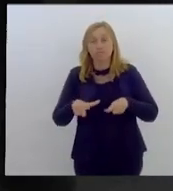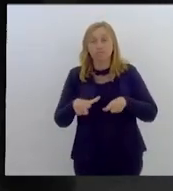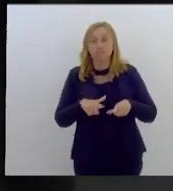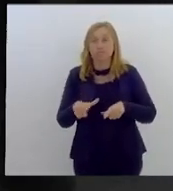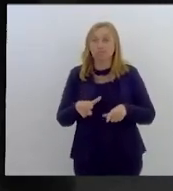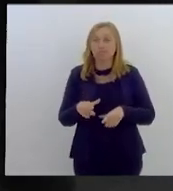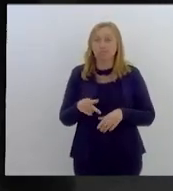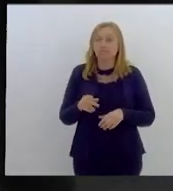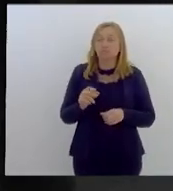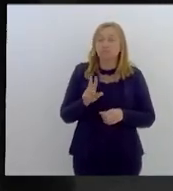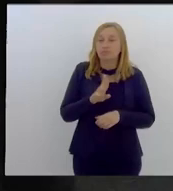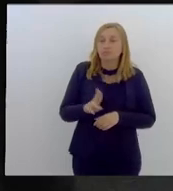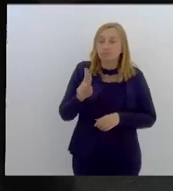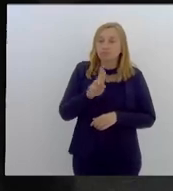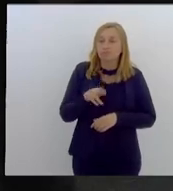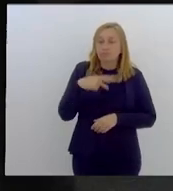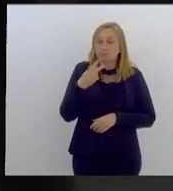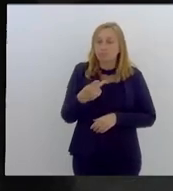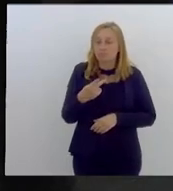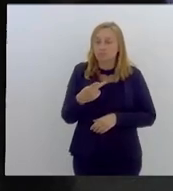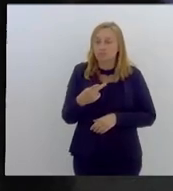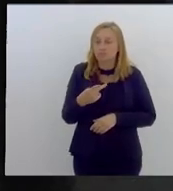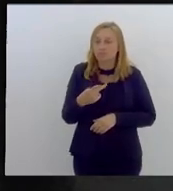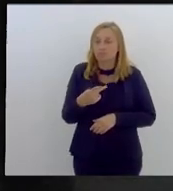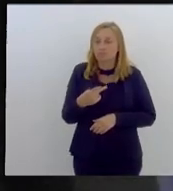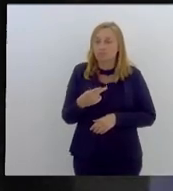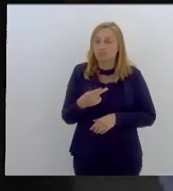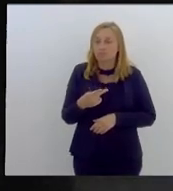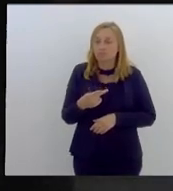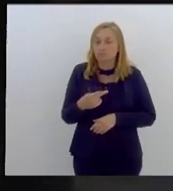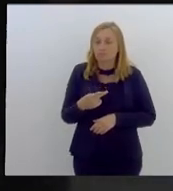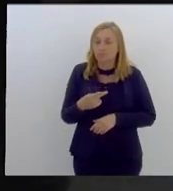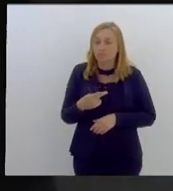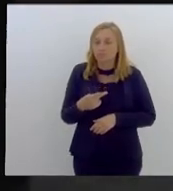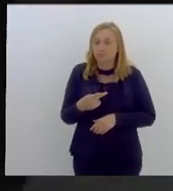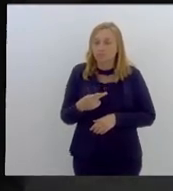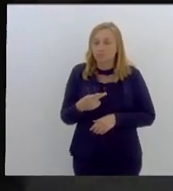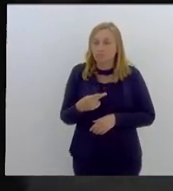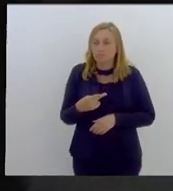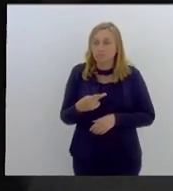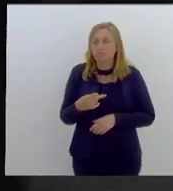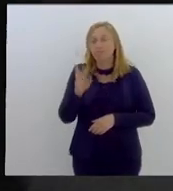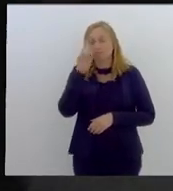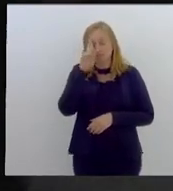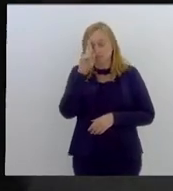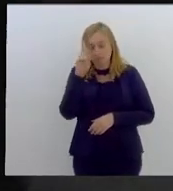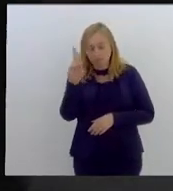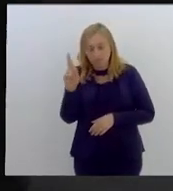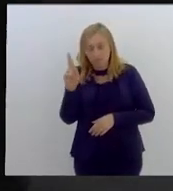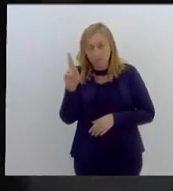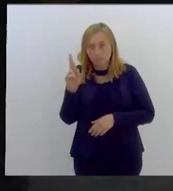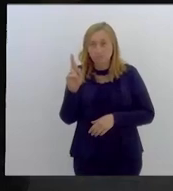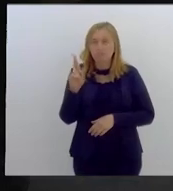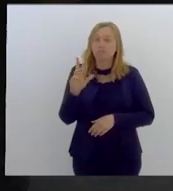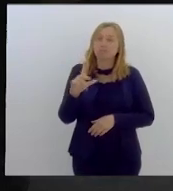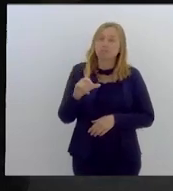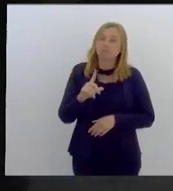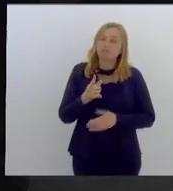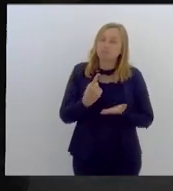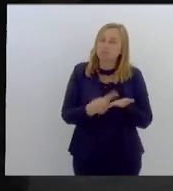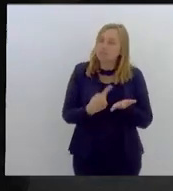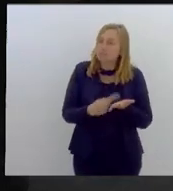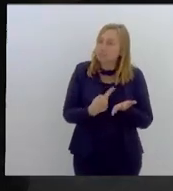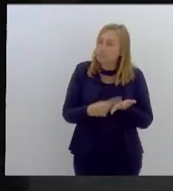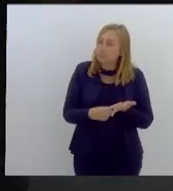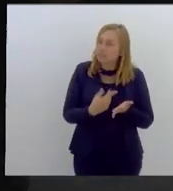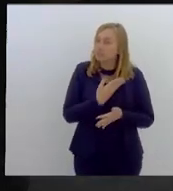eu fiz uso da palavra e disse, na medida que os senhores promoveram um acordo